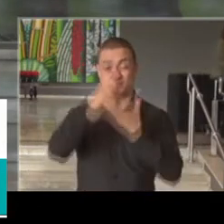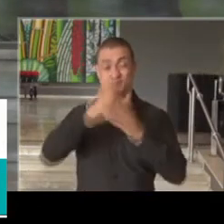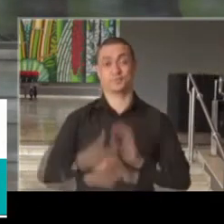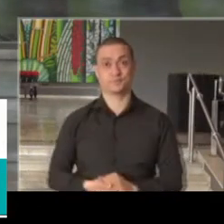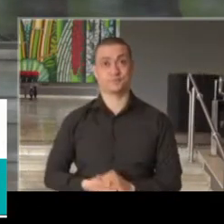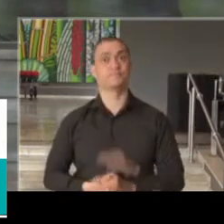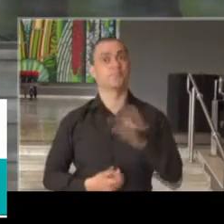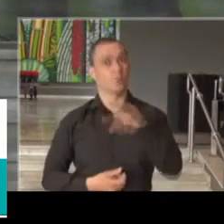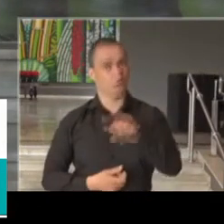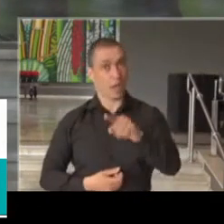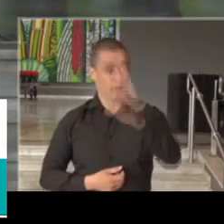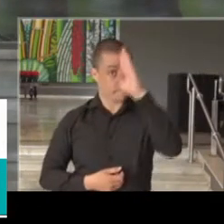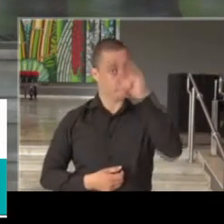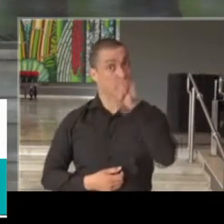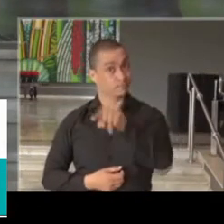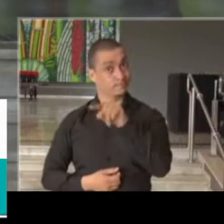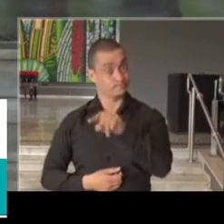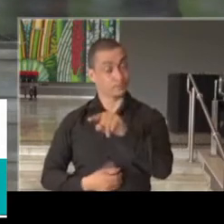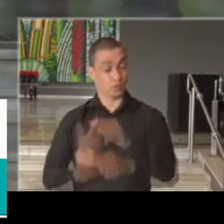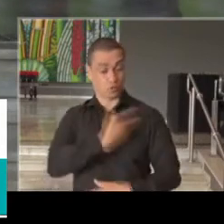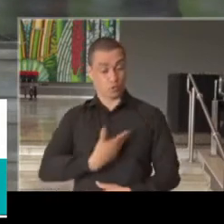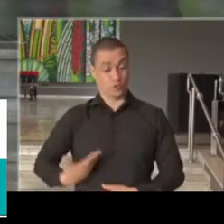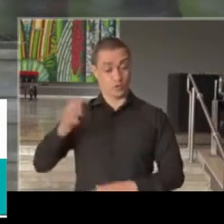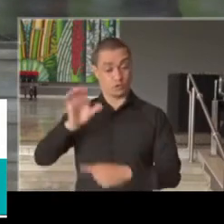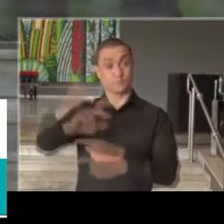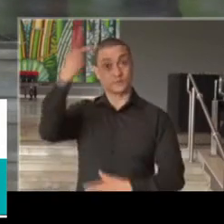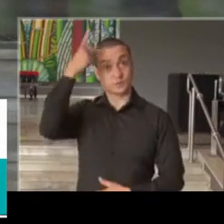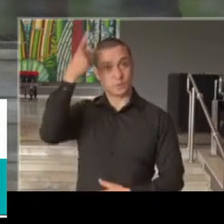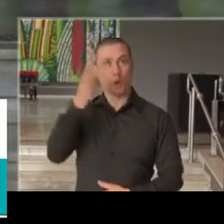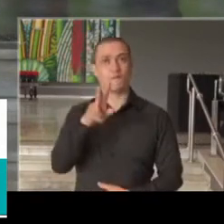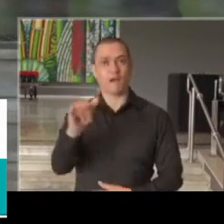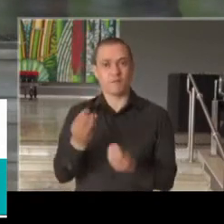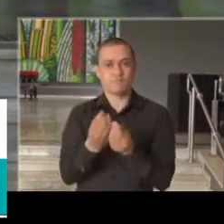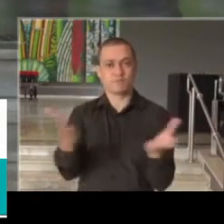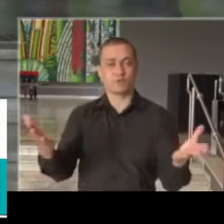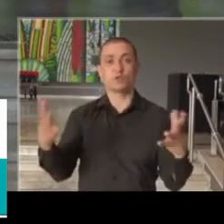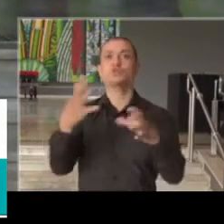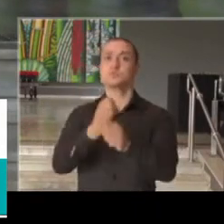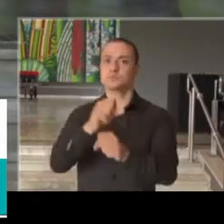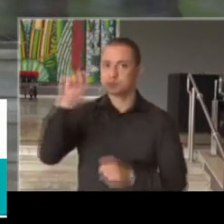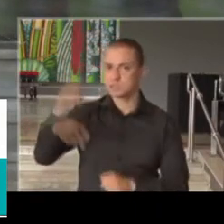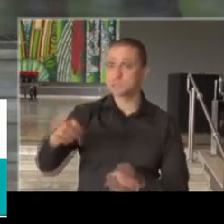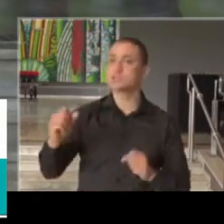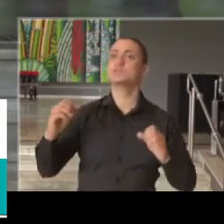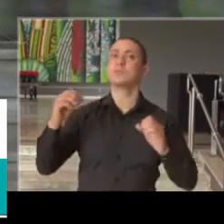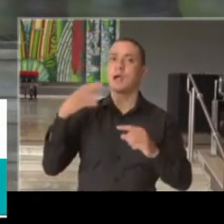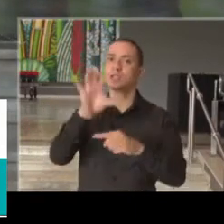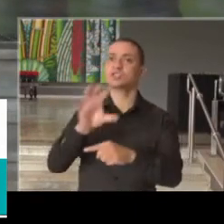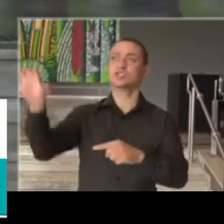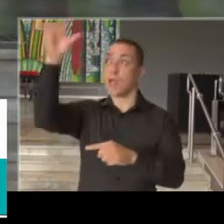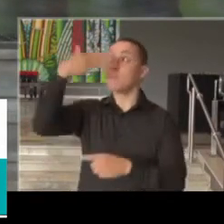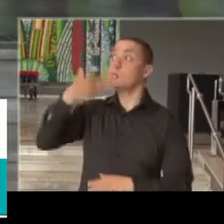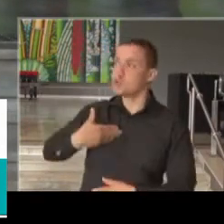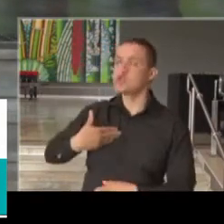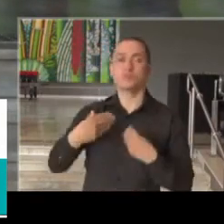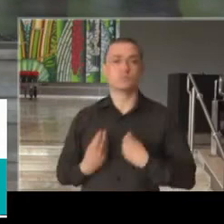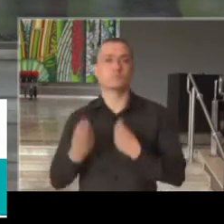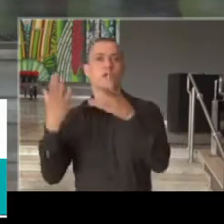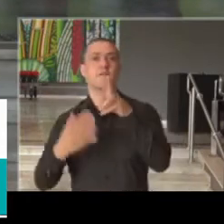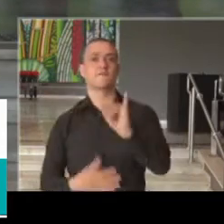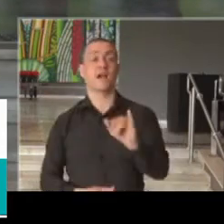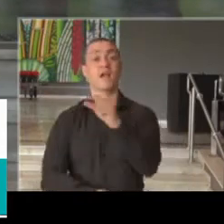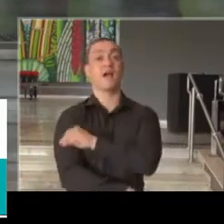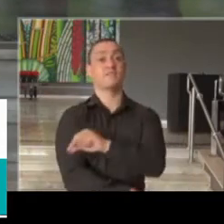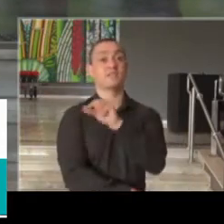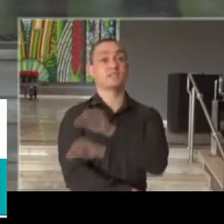Então, esta é a nossa prioridade. O governo do Estado de São Paulo vai disponibilizar, sim, para os estados que solicitarem a